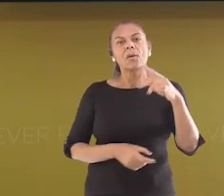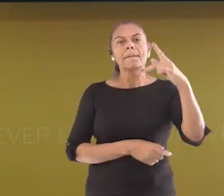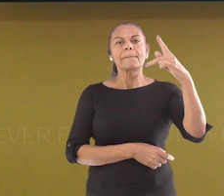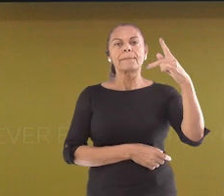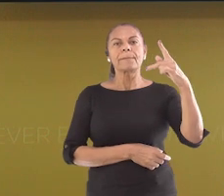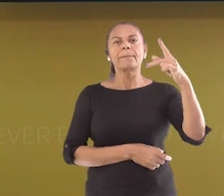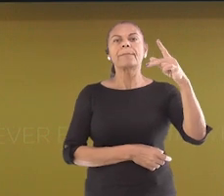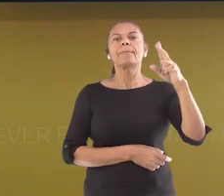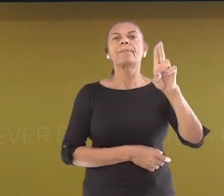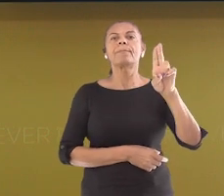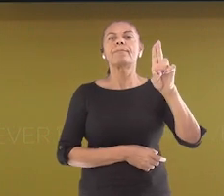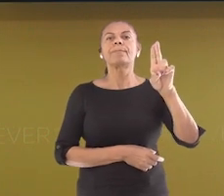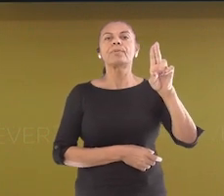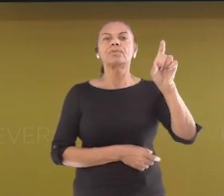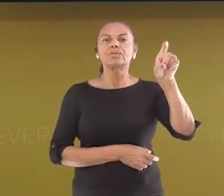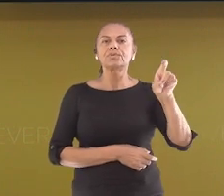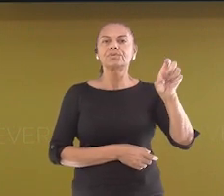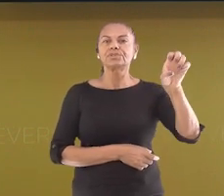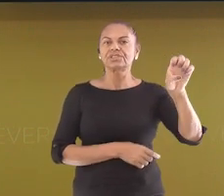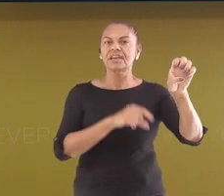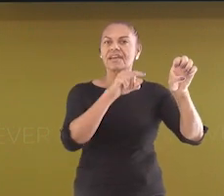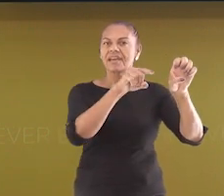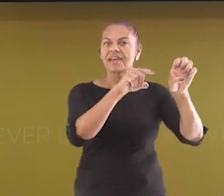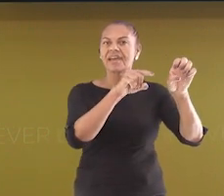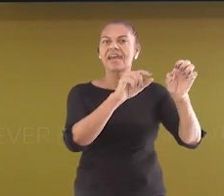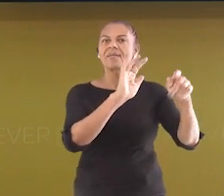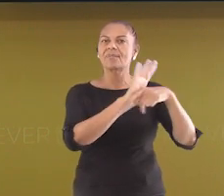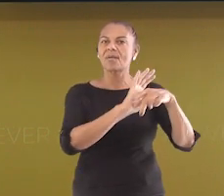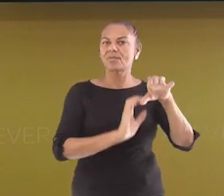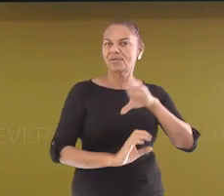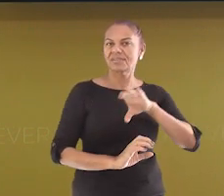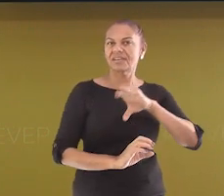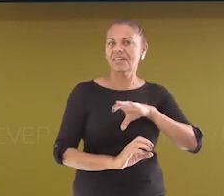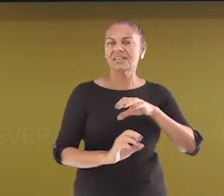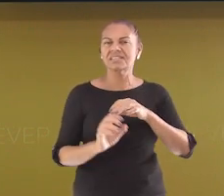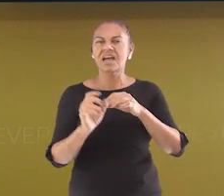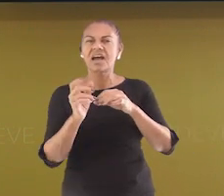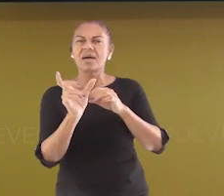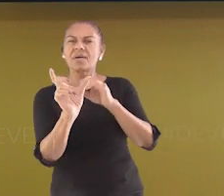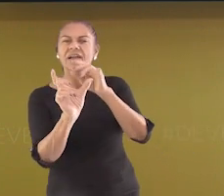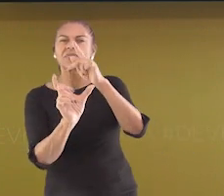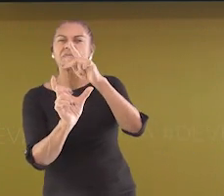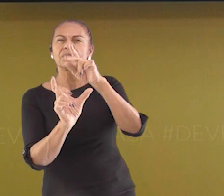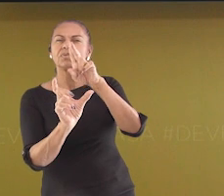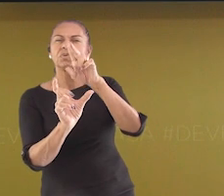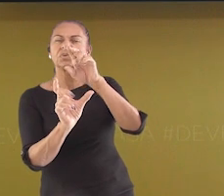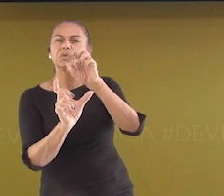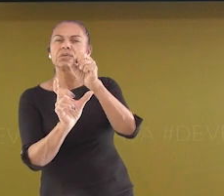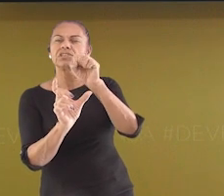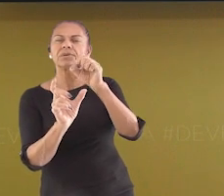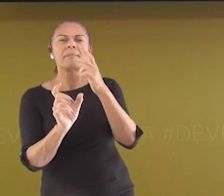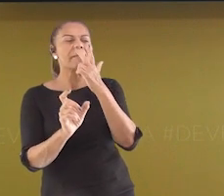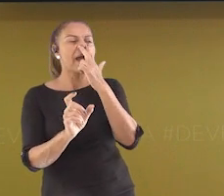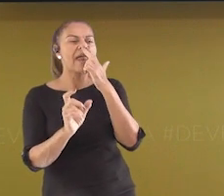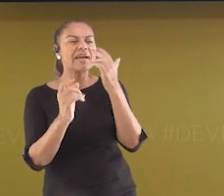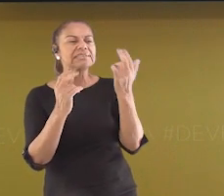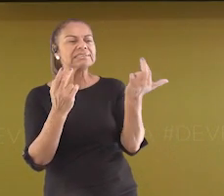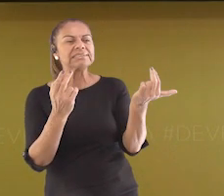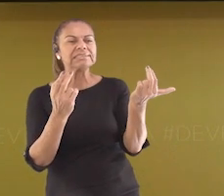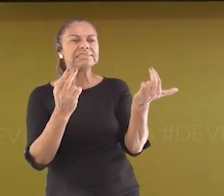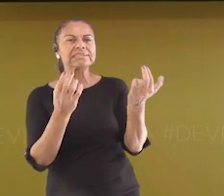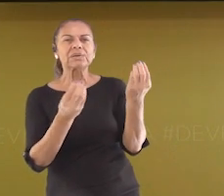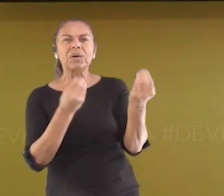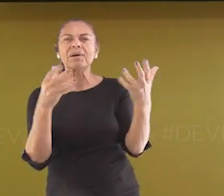o modo que a gente fala push, se associa à palavra push em português. E agora, questão número